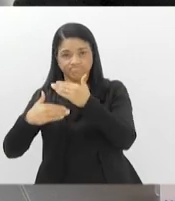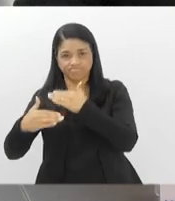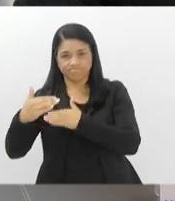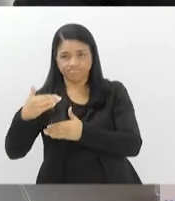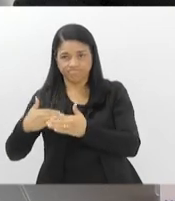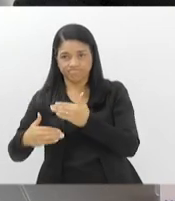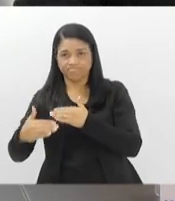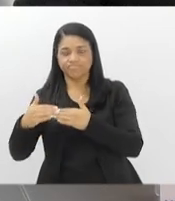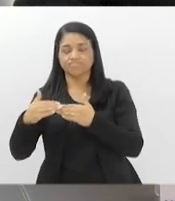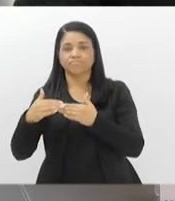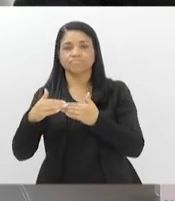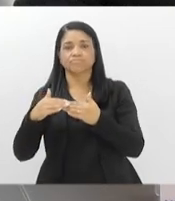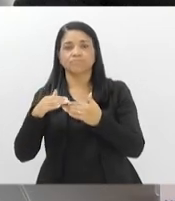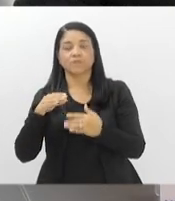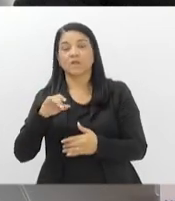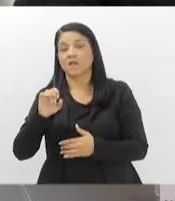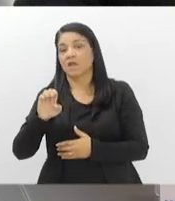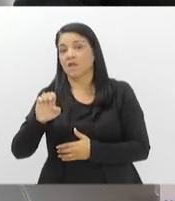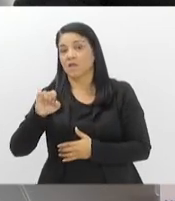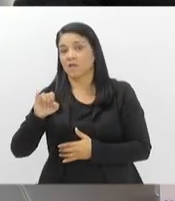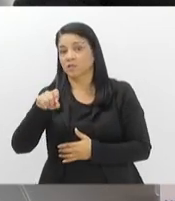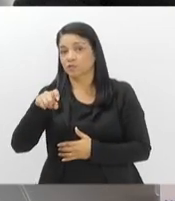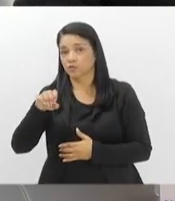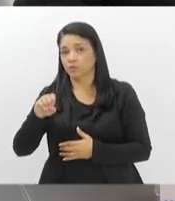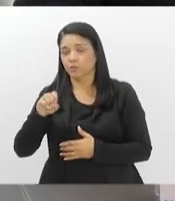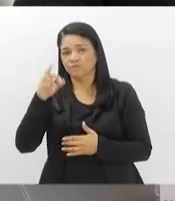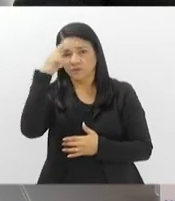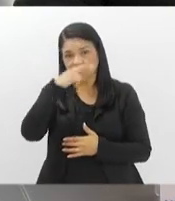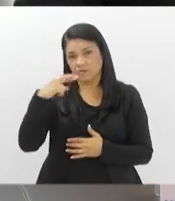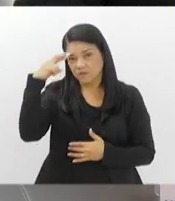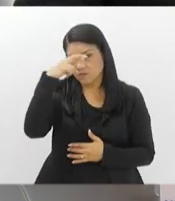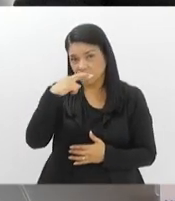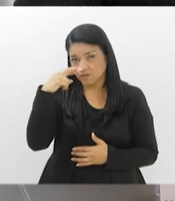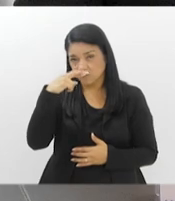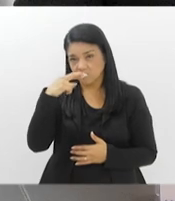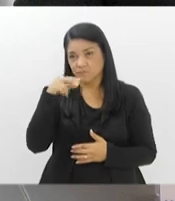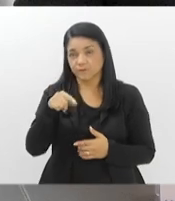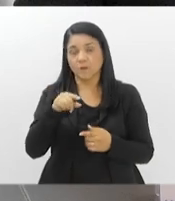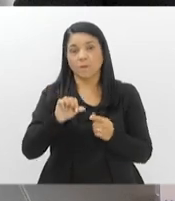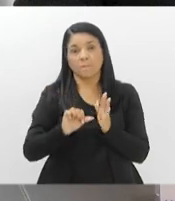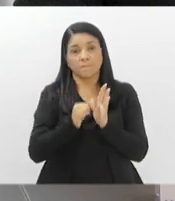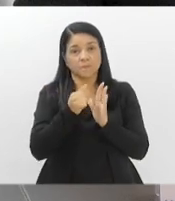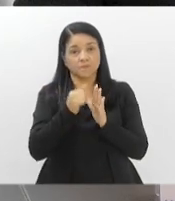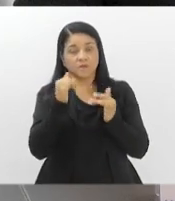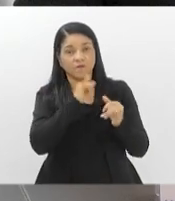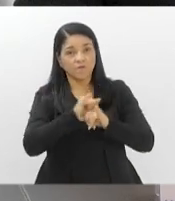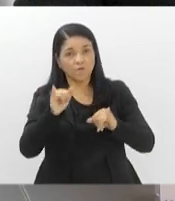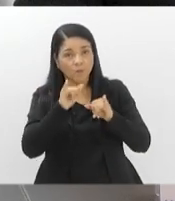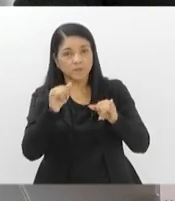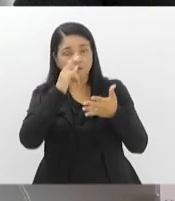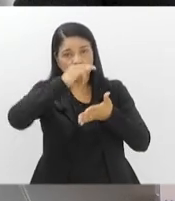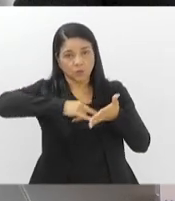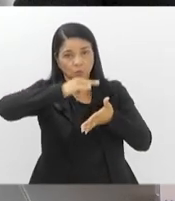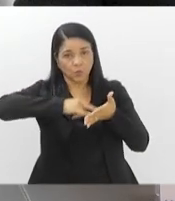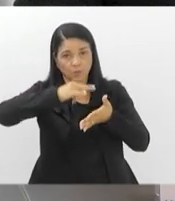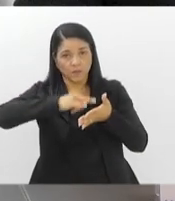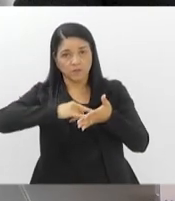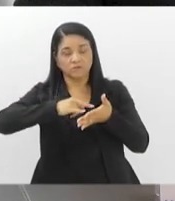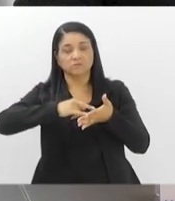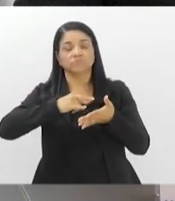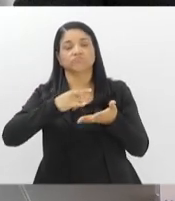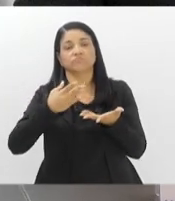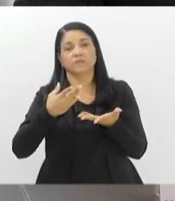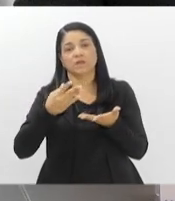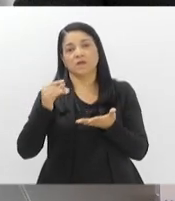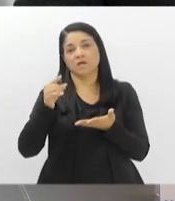chamamos de eixo investigativo primeiro requisição de informações e documentos sobre os descumprimentos contratuais